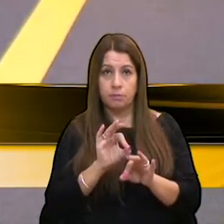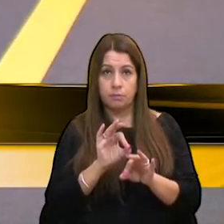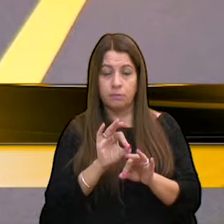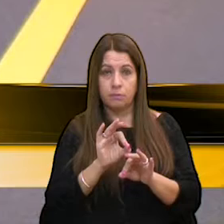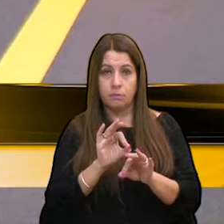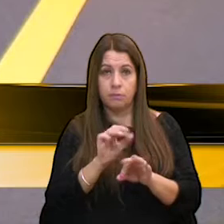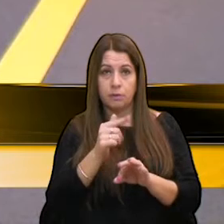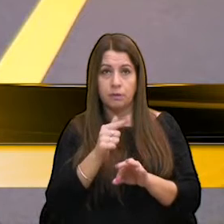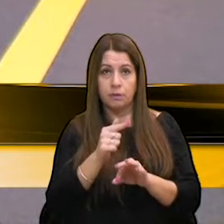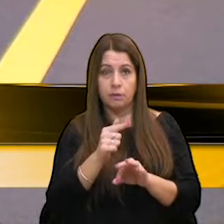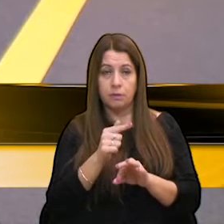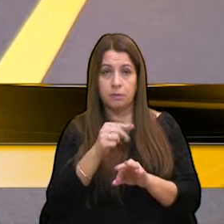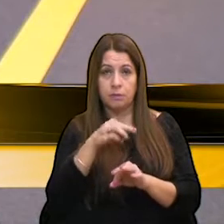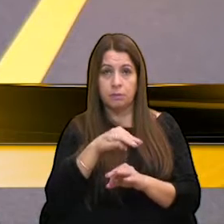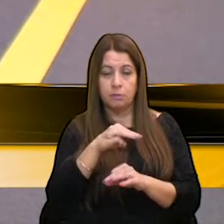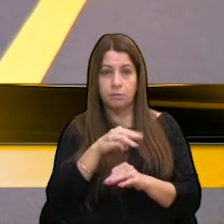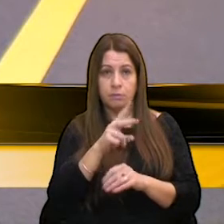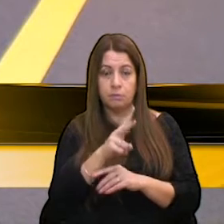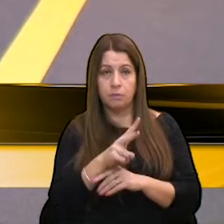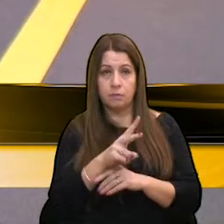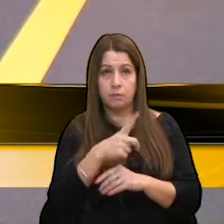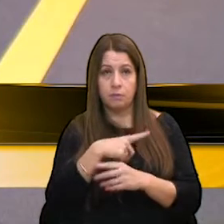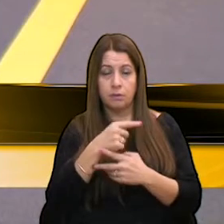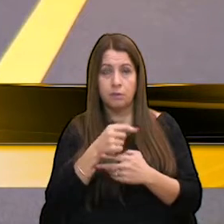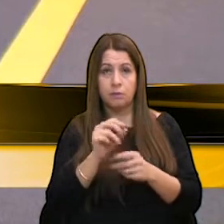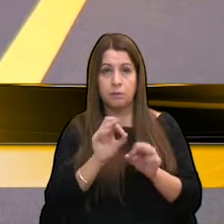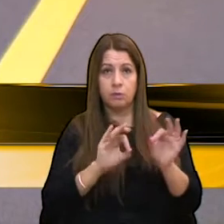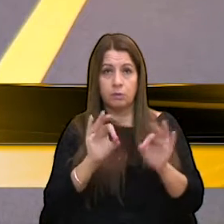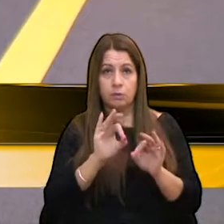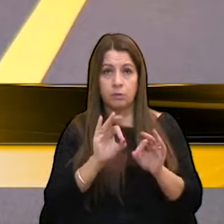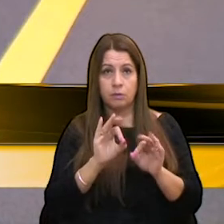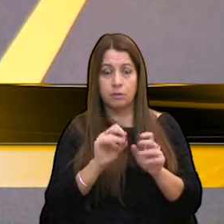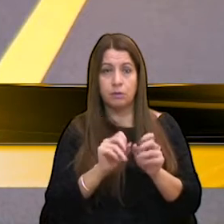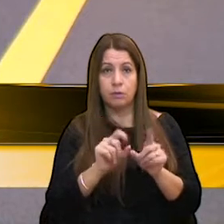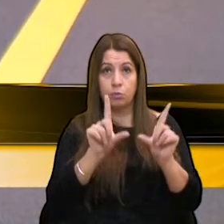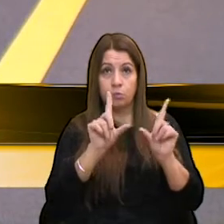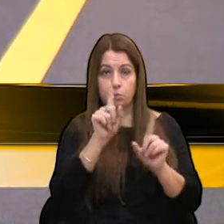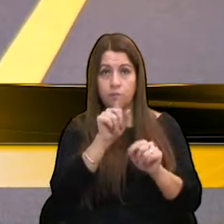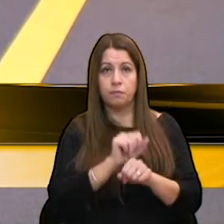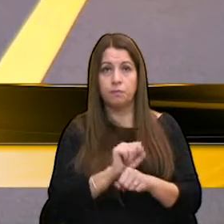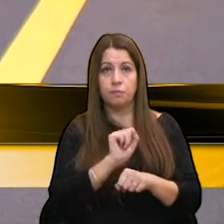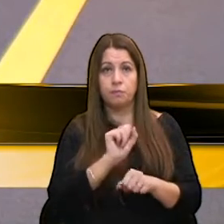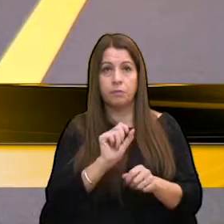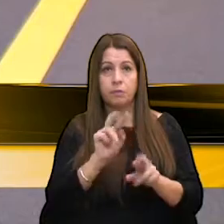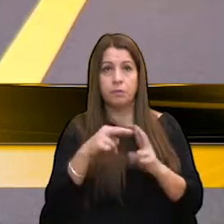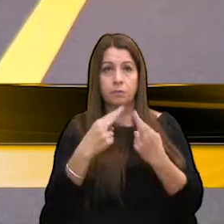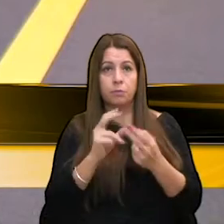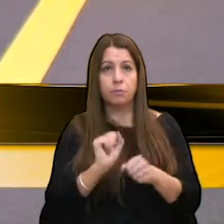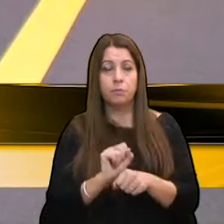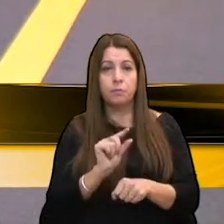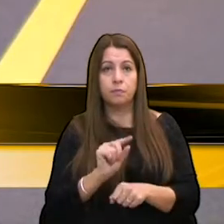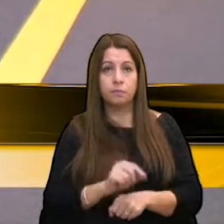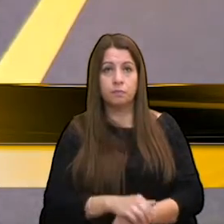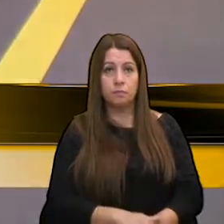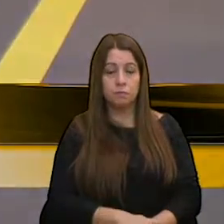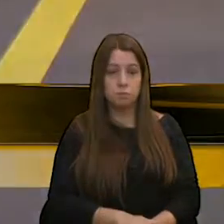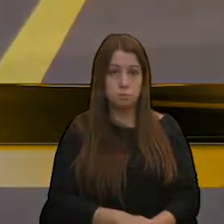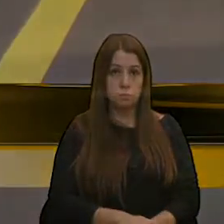em 7 minutos e 2 para que seja feita a correção do painel eletrônico. Sessão está suspensa.